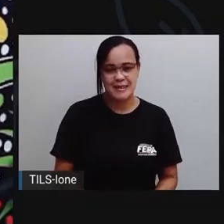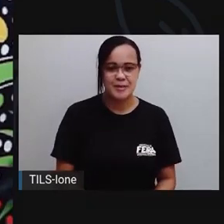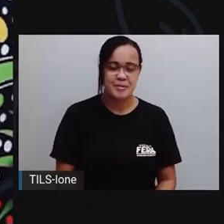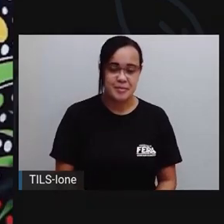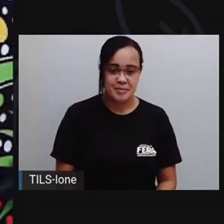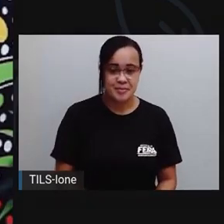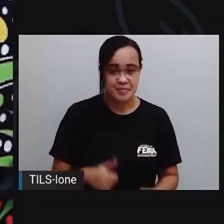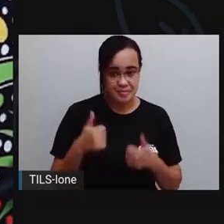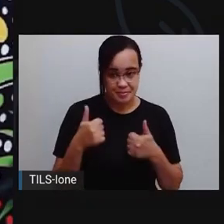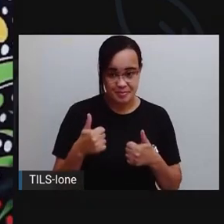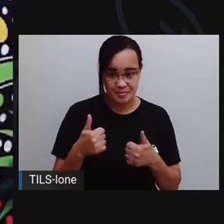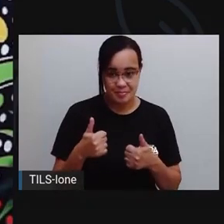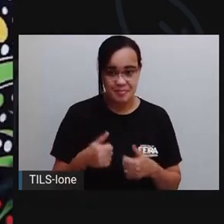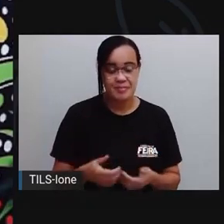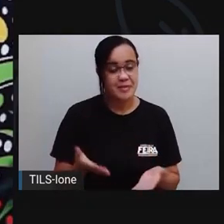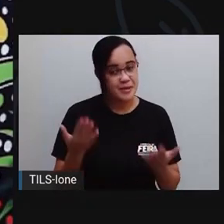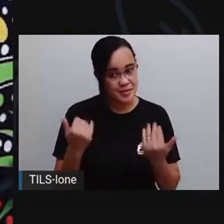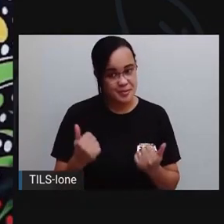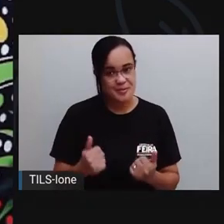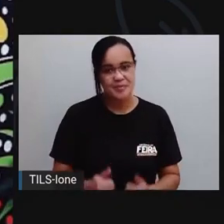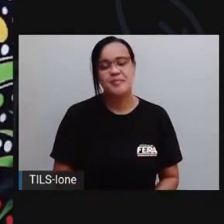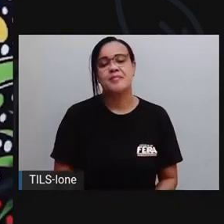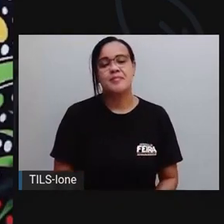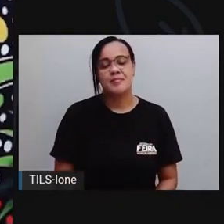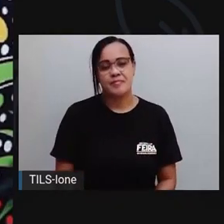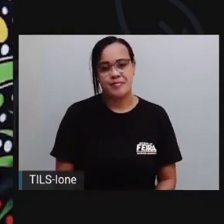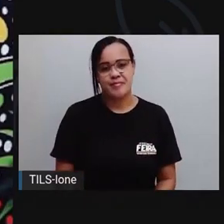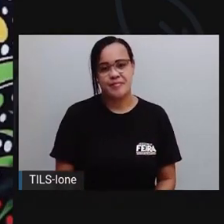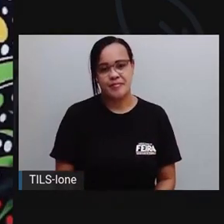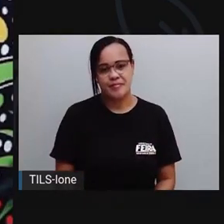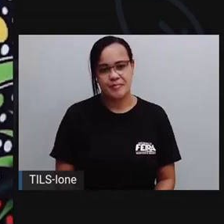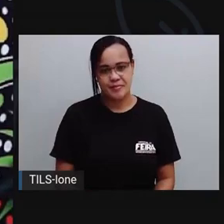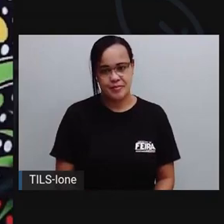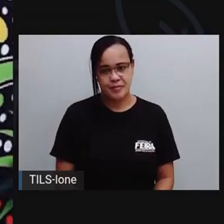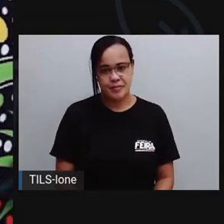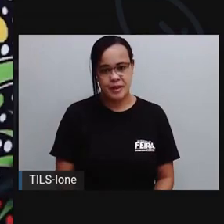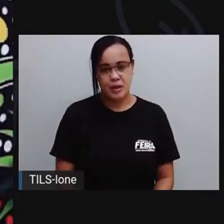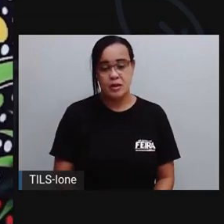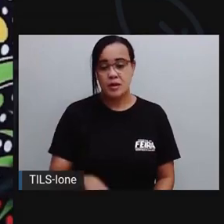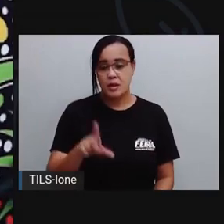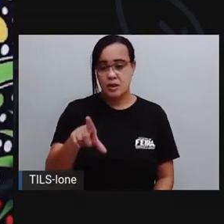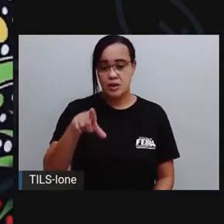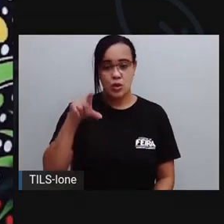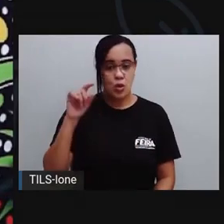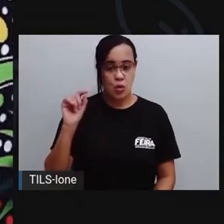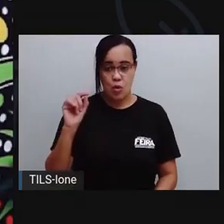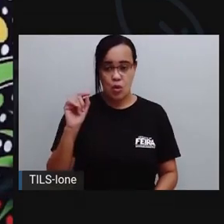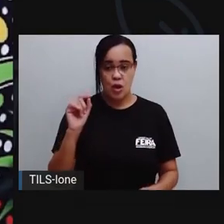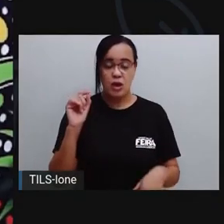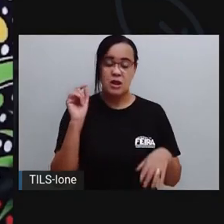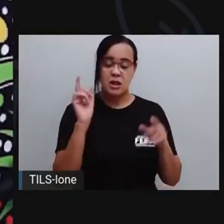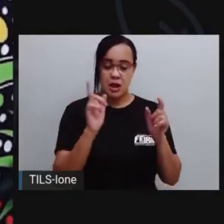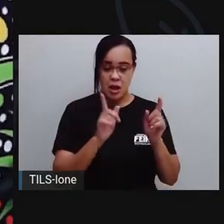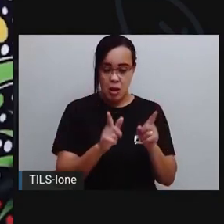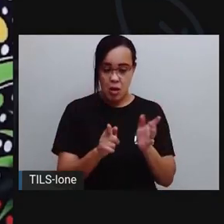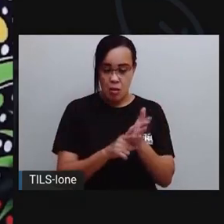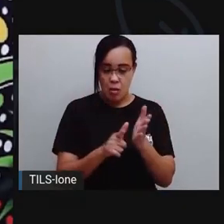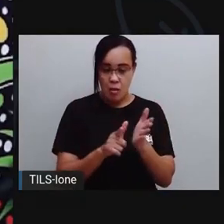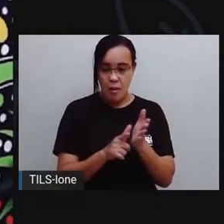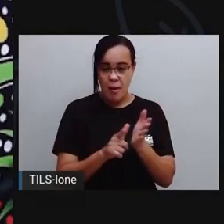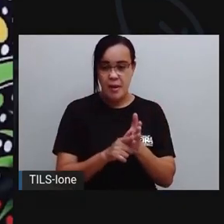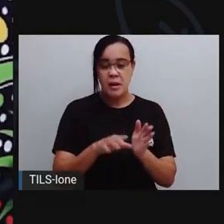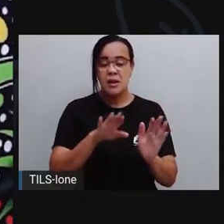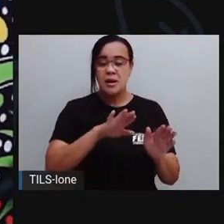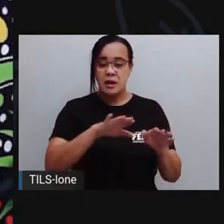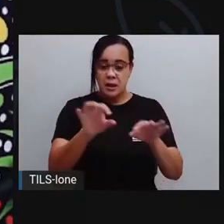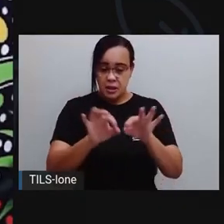joia? Então vamos lá. Então, esses são os passos. Escolher a peça, separar os materiais, fazer